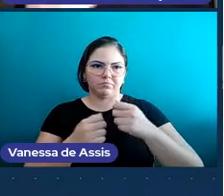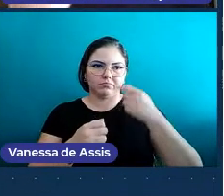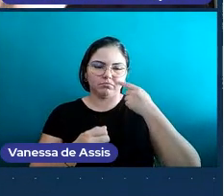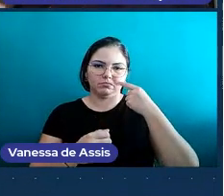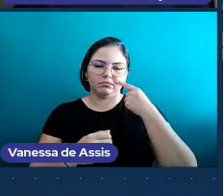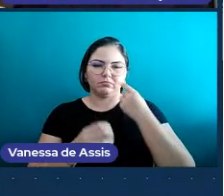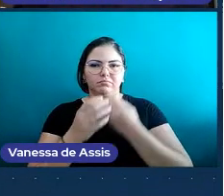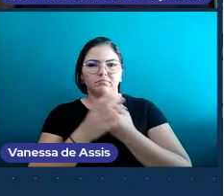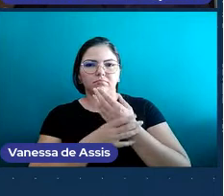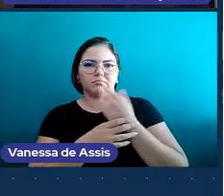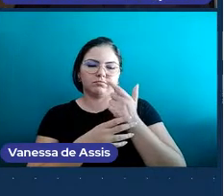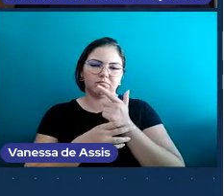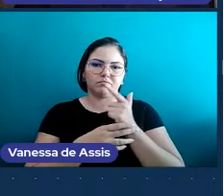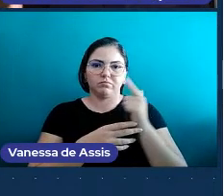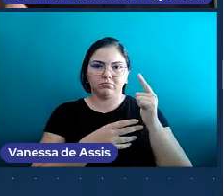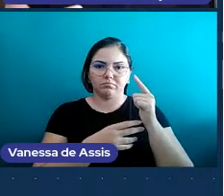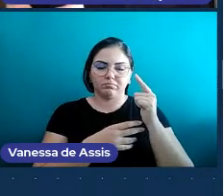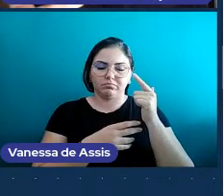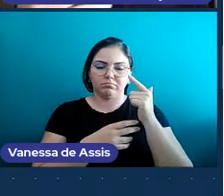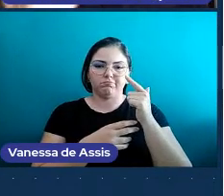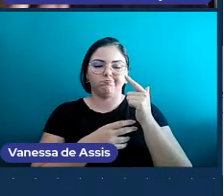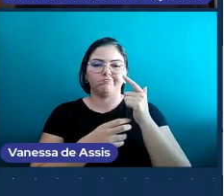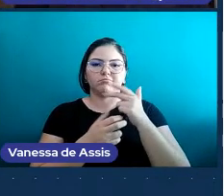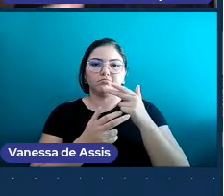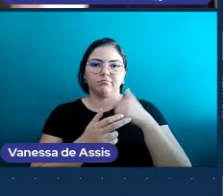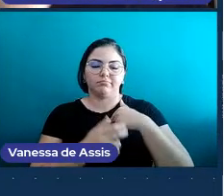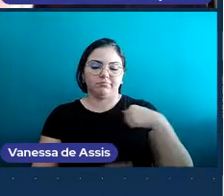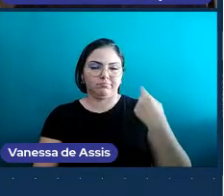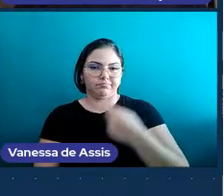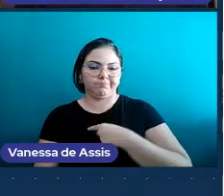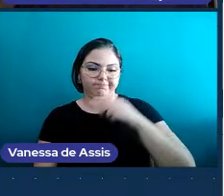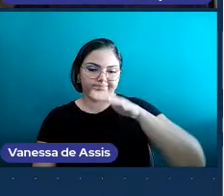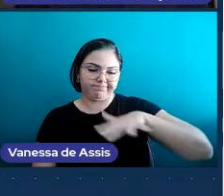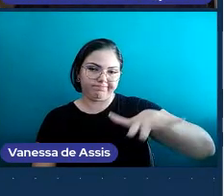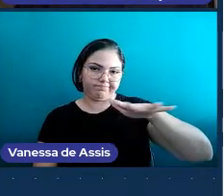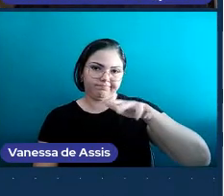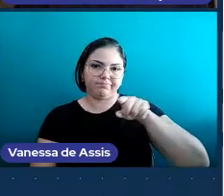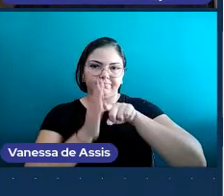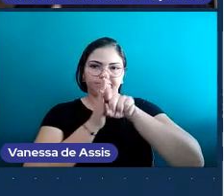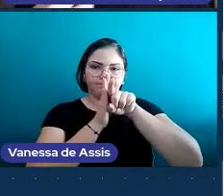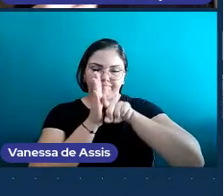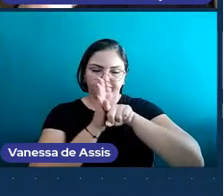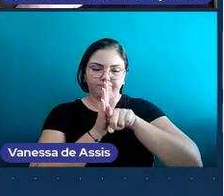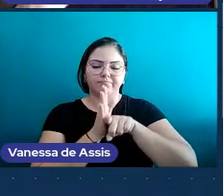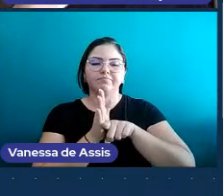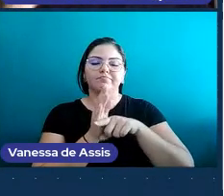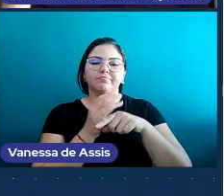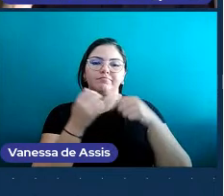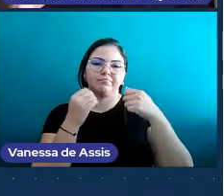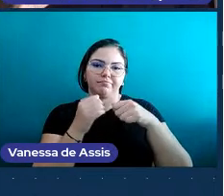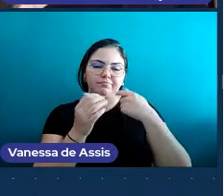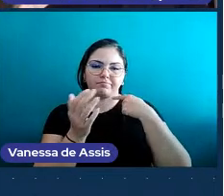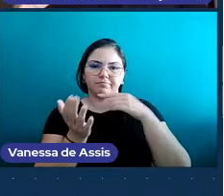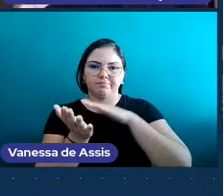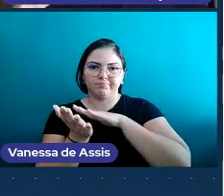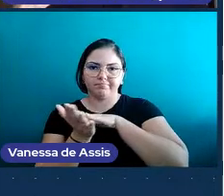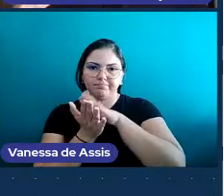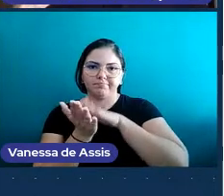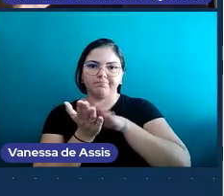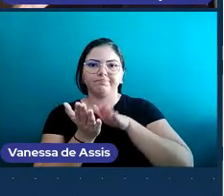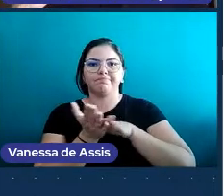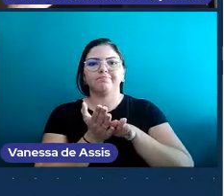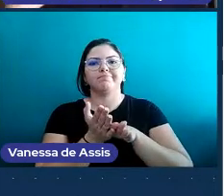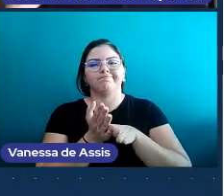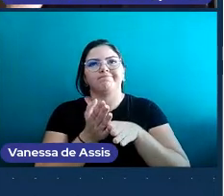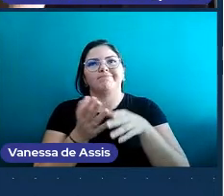vez. A nossa área, né, de pesquisa, que a gente tem que publicar, é uma área que a gente tem que tolerar muita